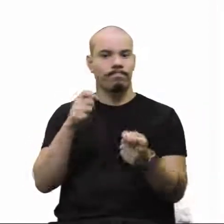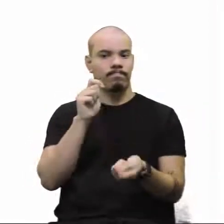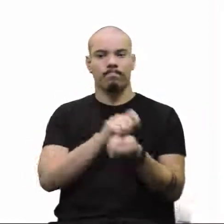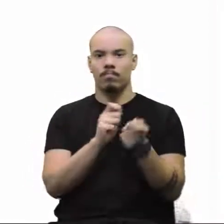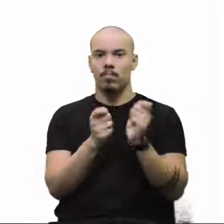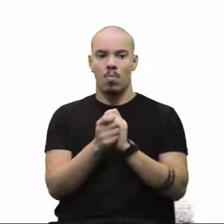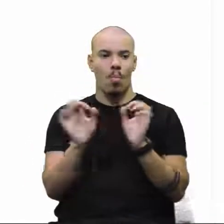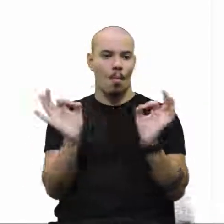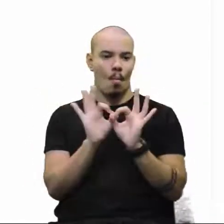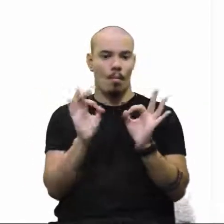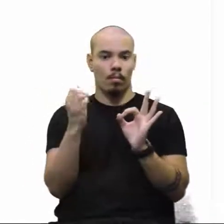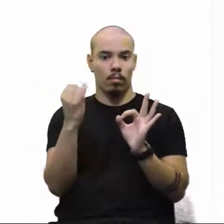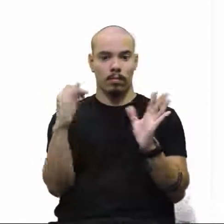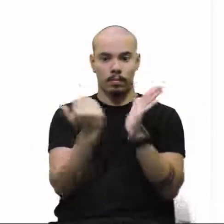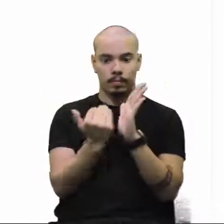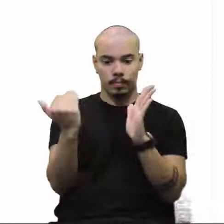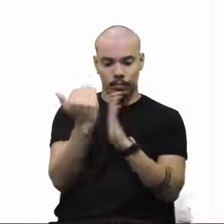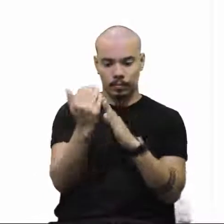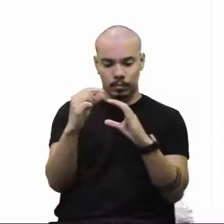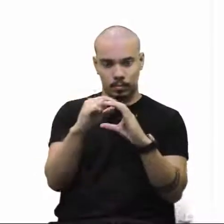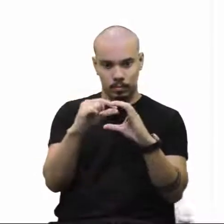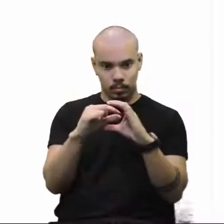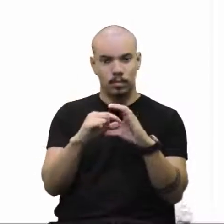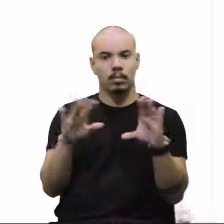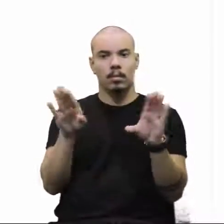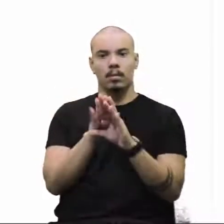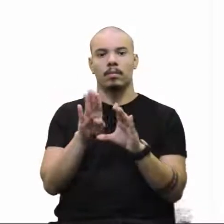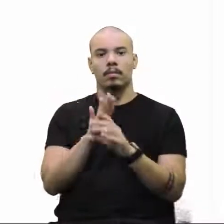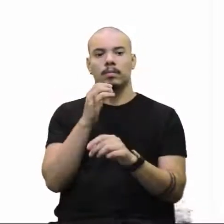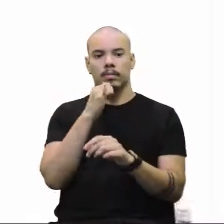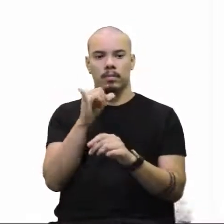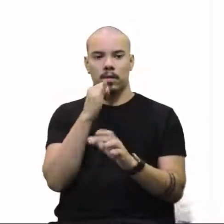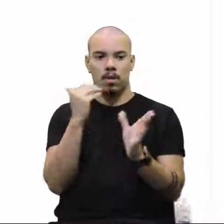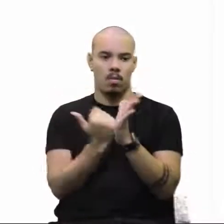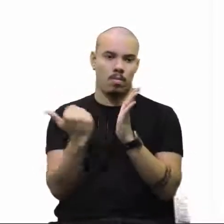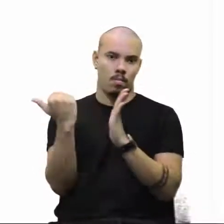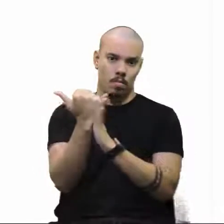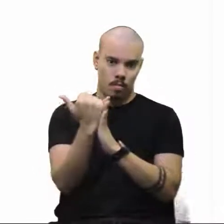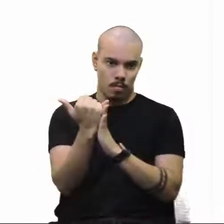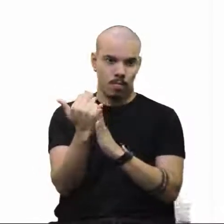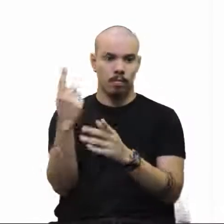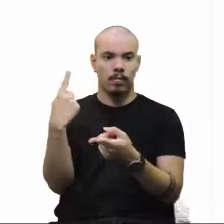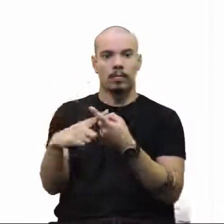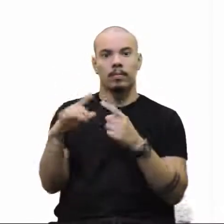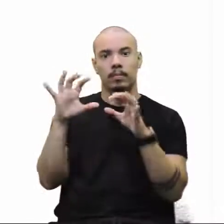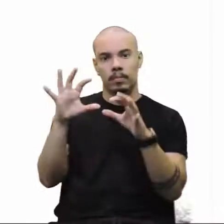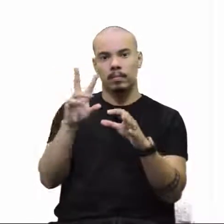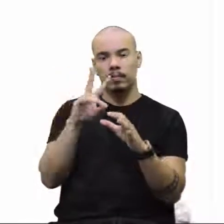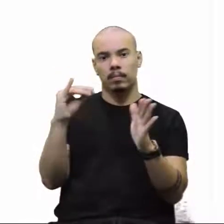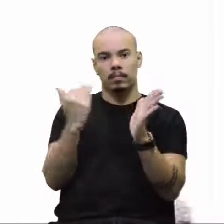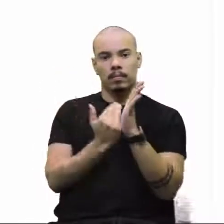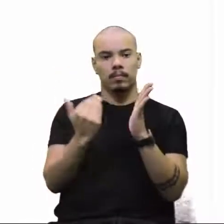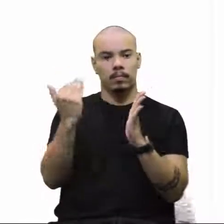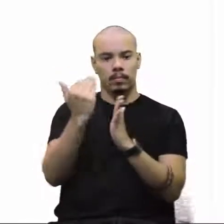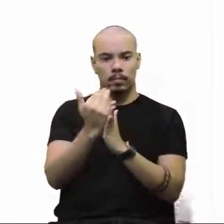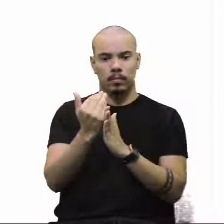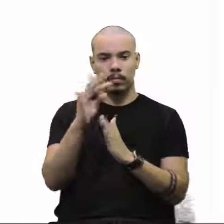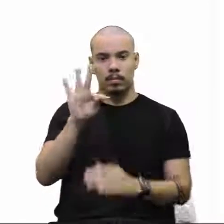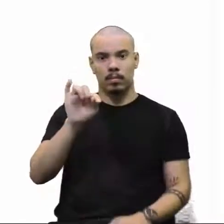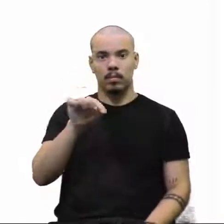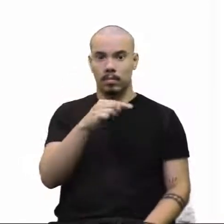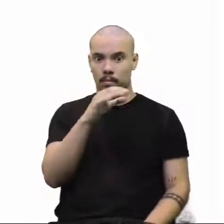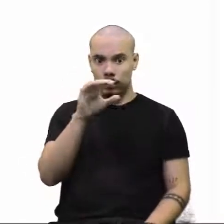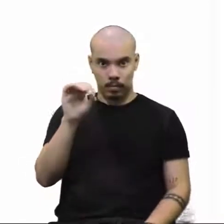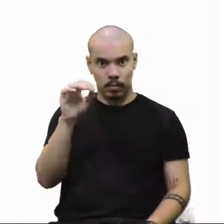alteração. Se você aumenta as pilhas, você aumenta a corrente, né? Isso. Porque no caso aí você vai aumentar a tensão.